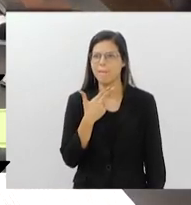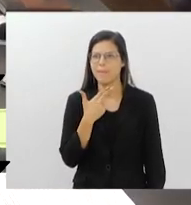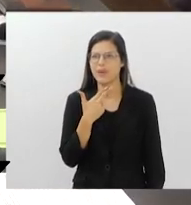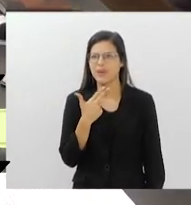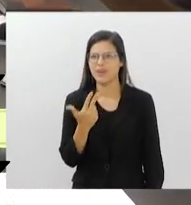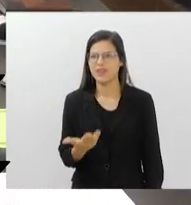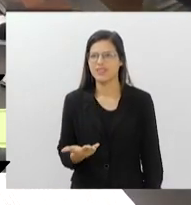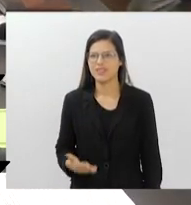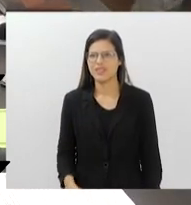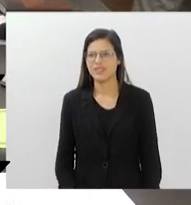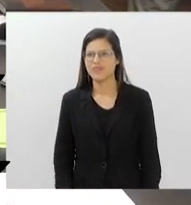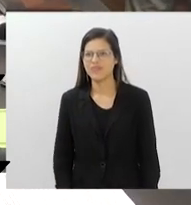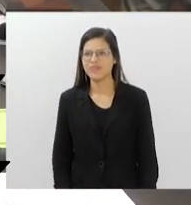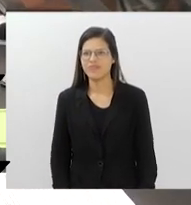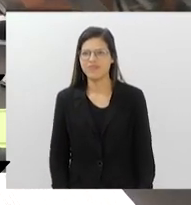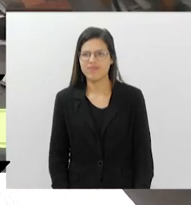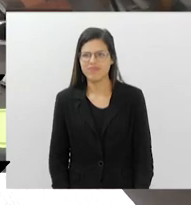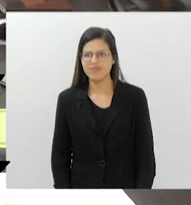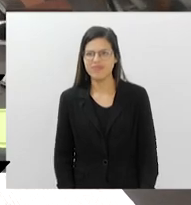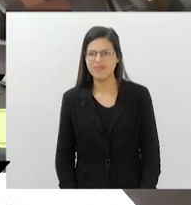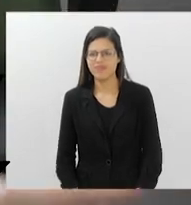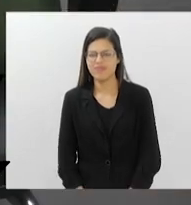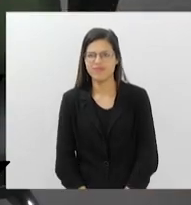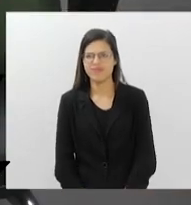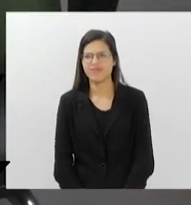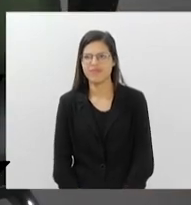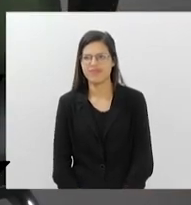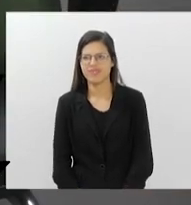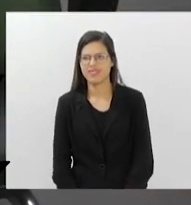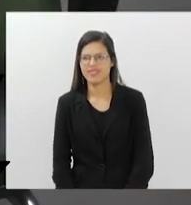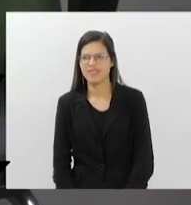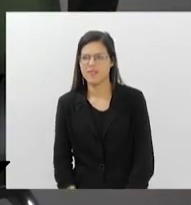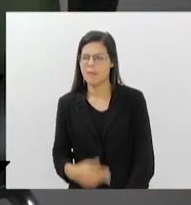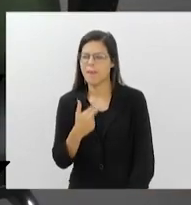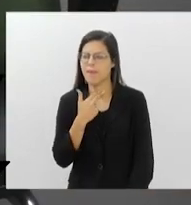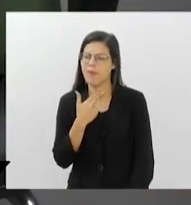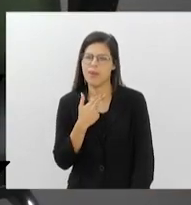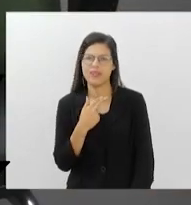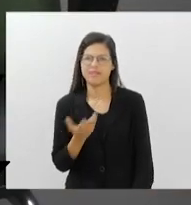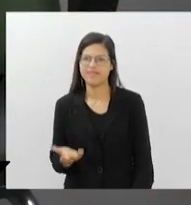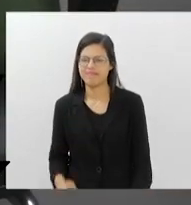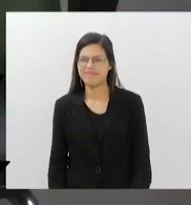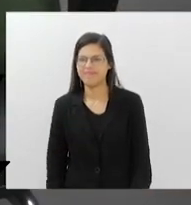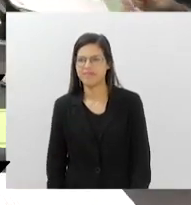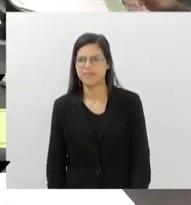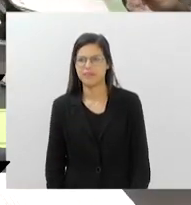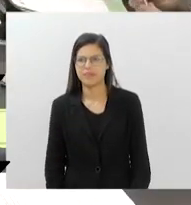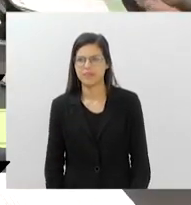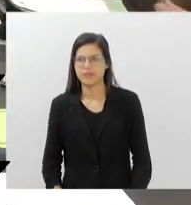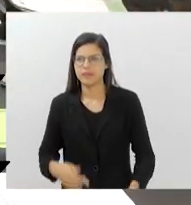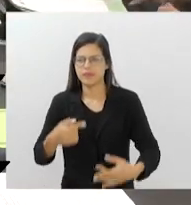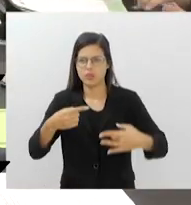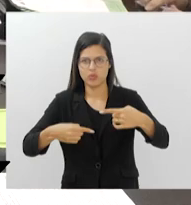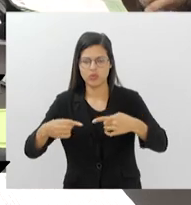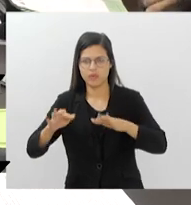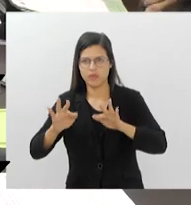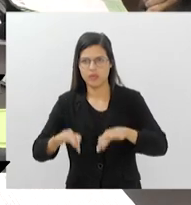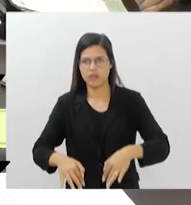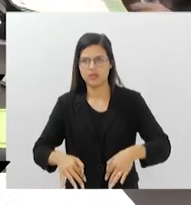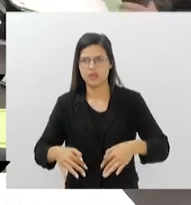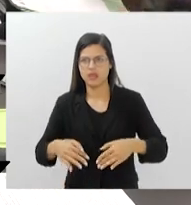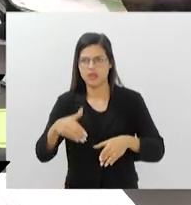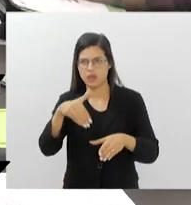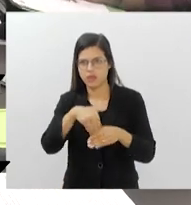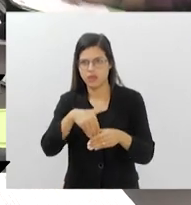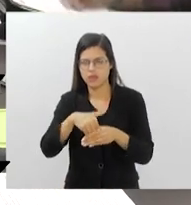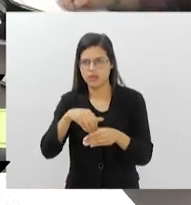21 não pode 21 ele não pode senão el dava coautoria pô é não pode não havendo Quem Queira discutir encerrada a discussão em